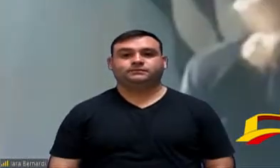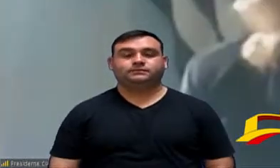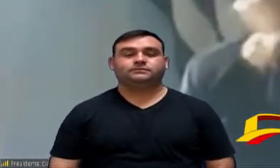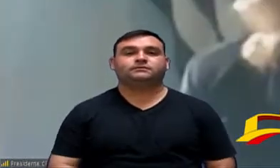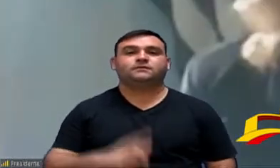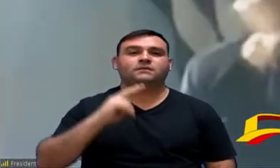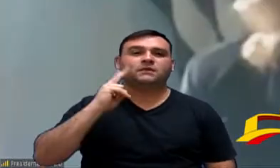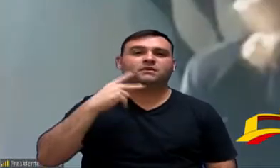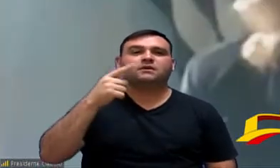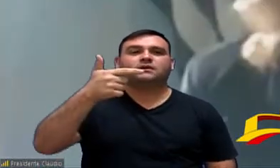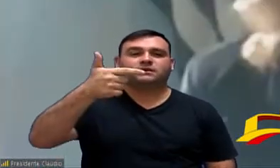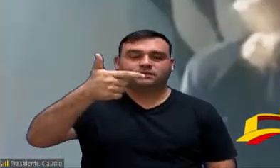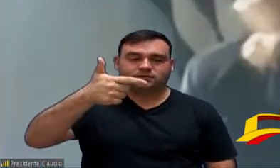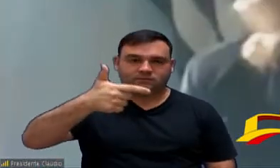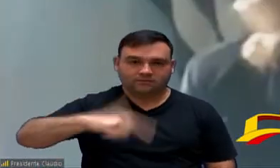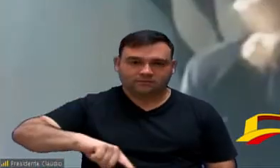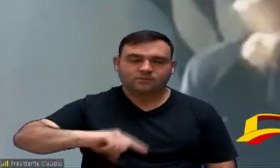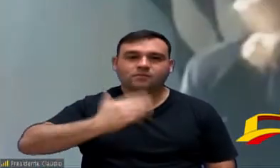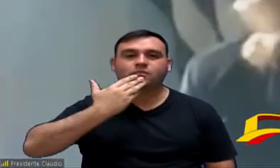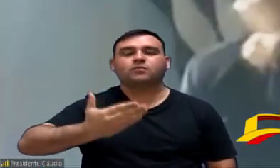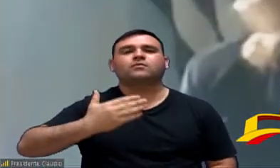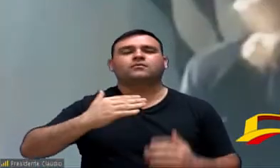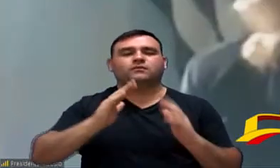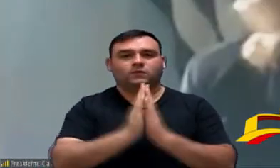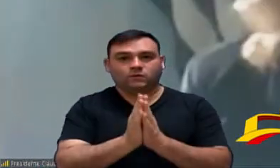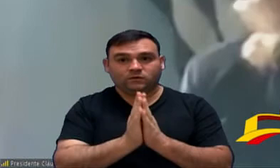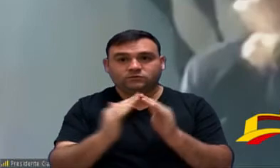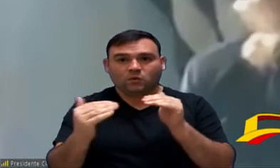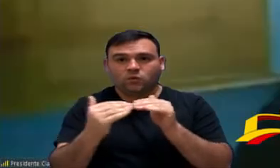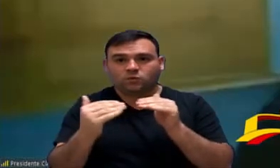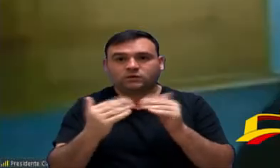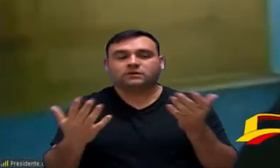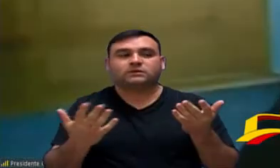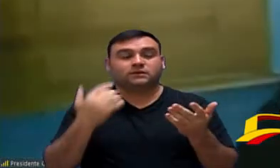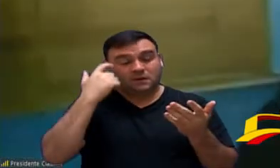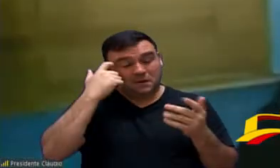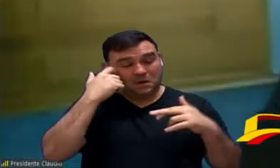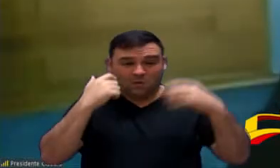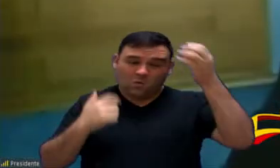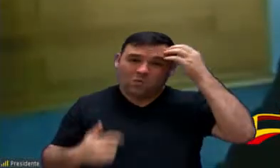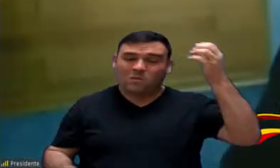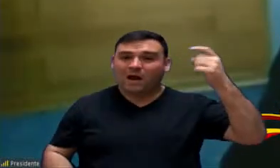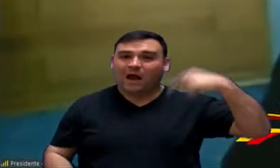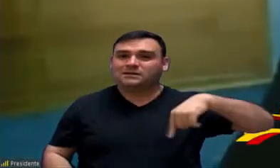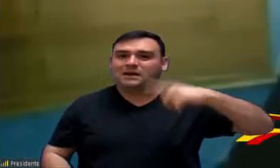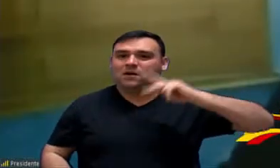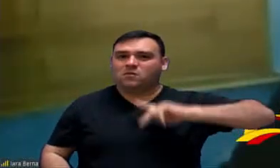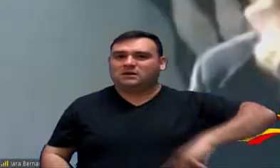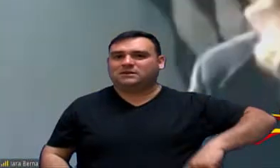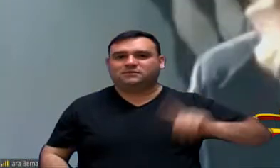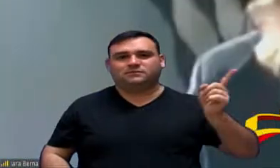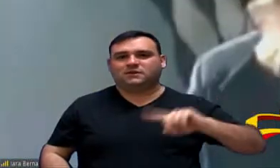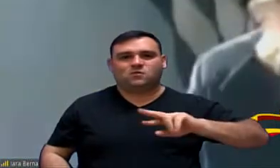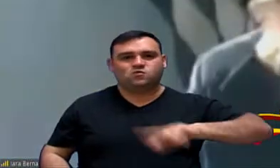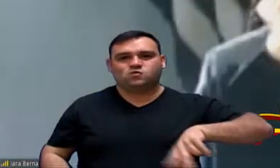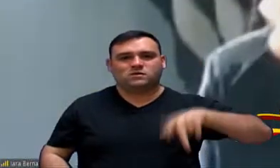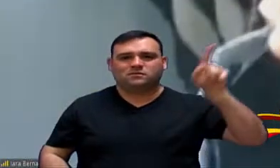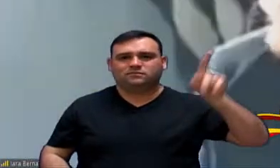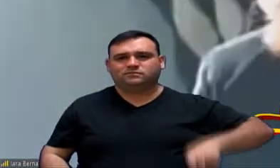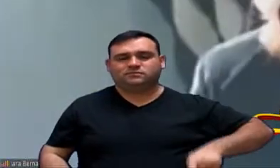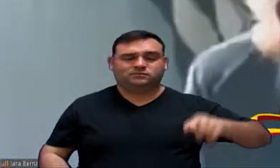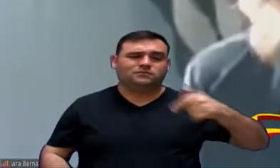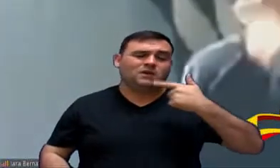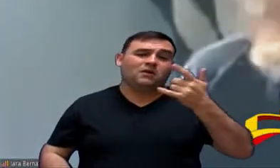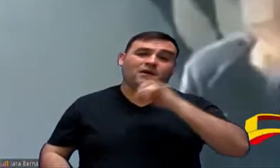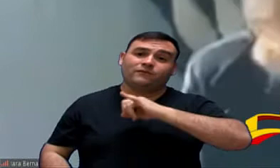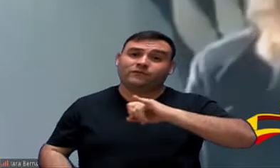Vereador, mais uma vez, eu peço a compreensão de Vossa Excelência. Não é a culpa desse presidente. O presidente não... Eu sei, só